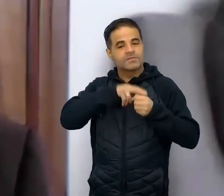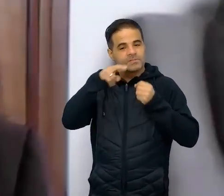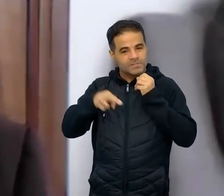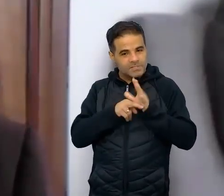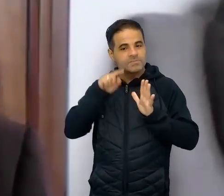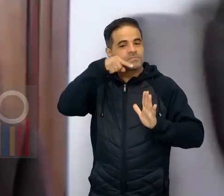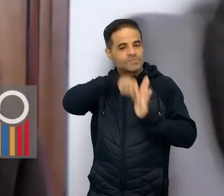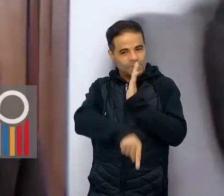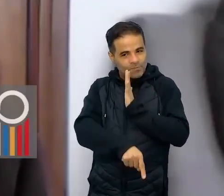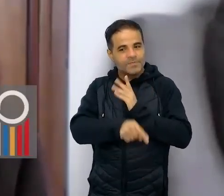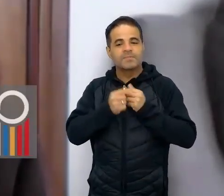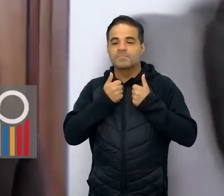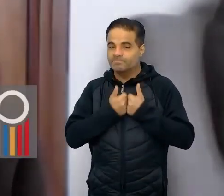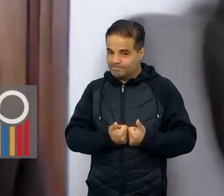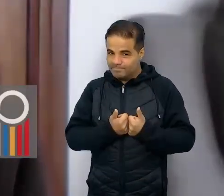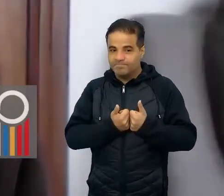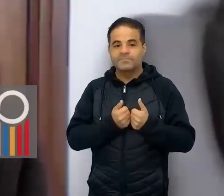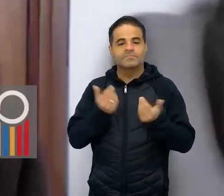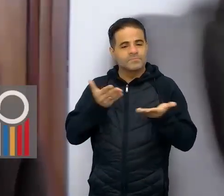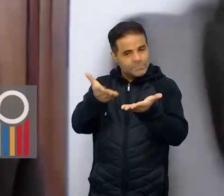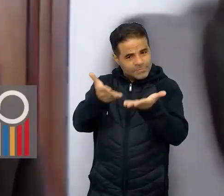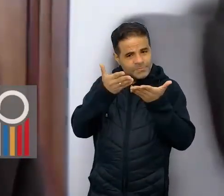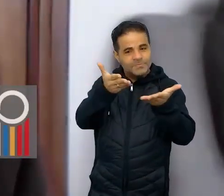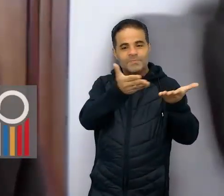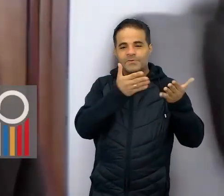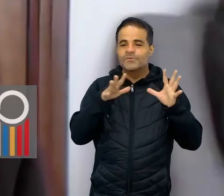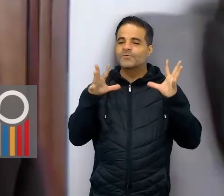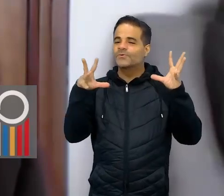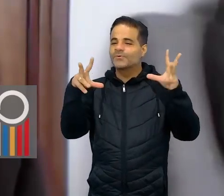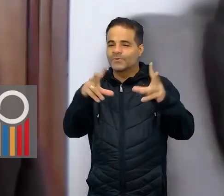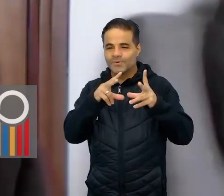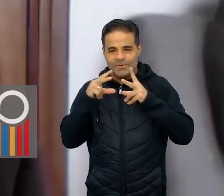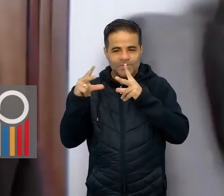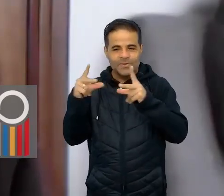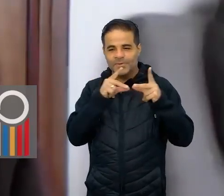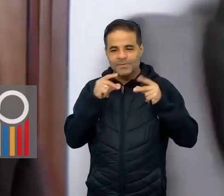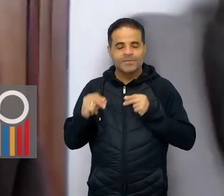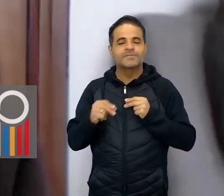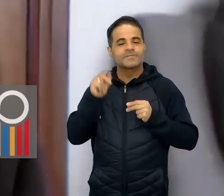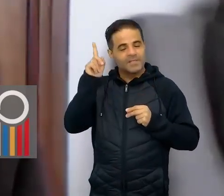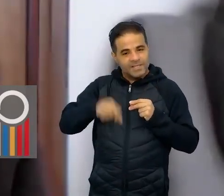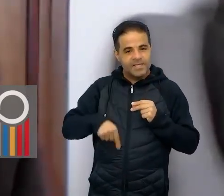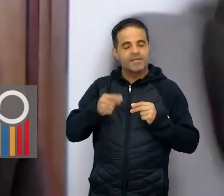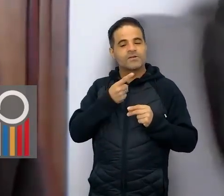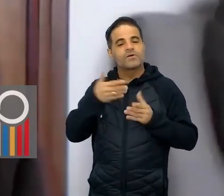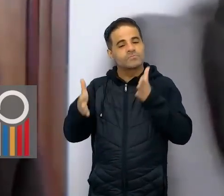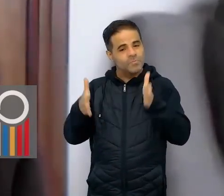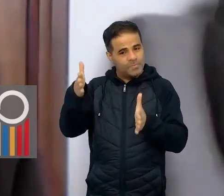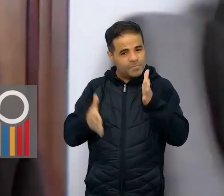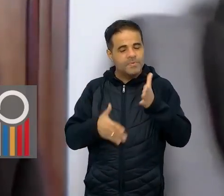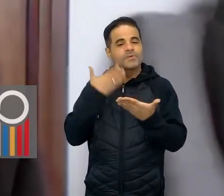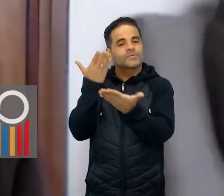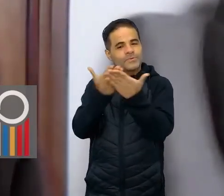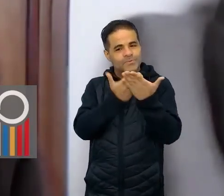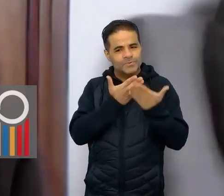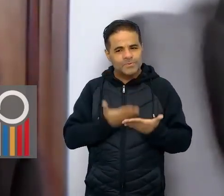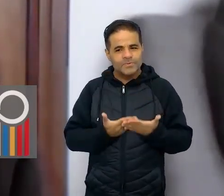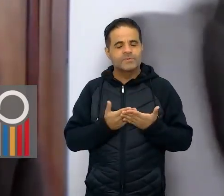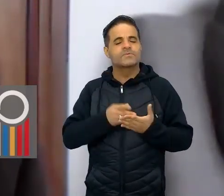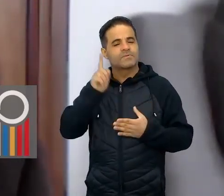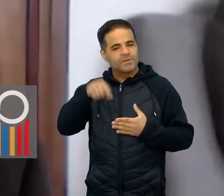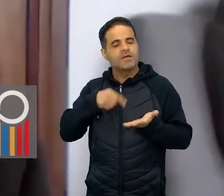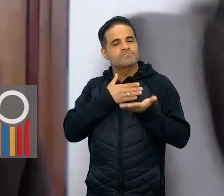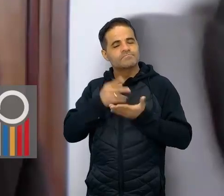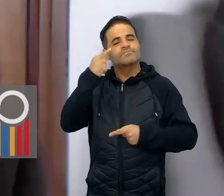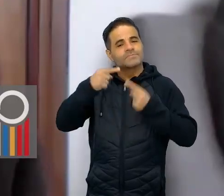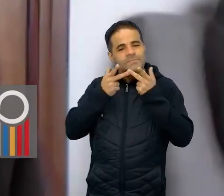recuperação e aprofundamento, né? Então, sejam todos bem-vindos, né, nesse nosso momento de estudos, como eu